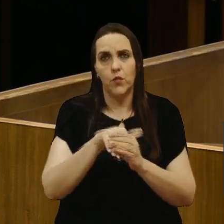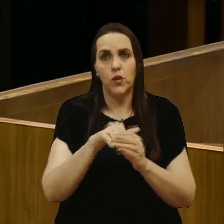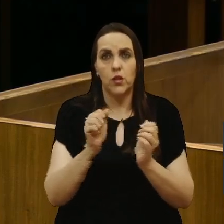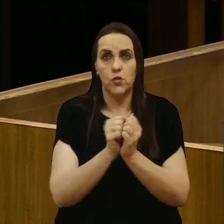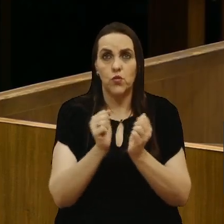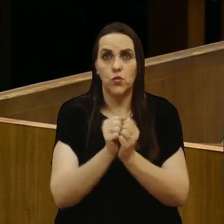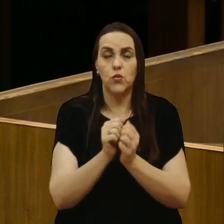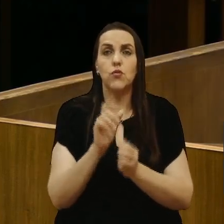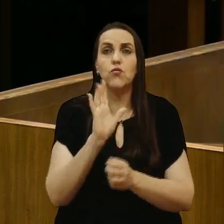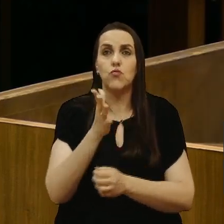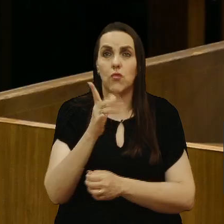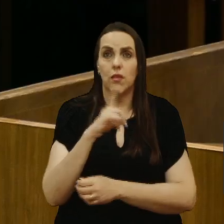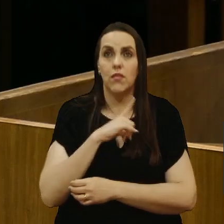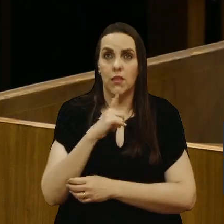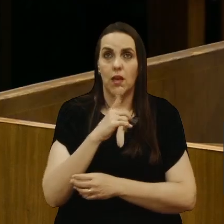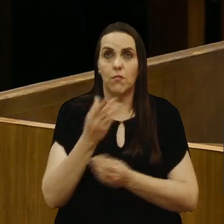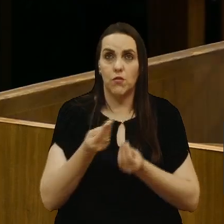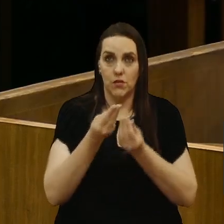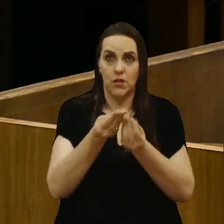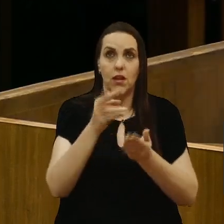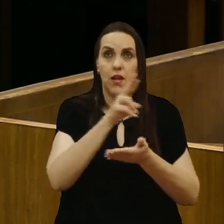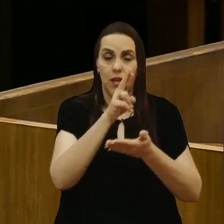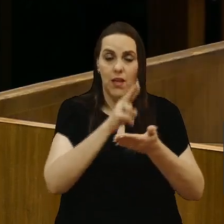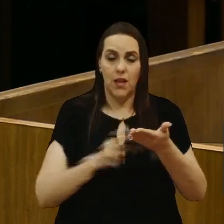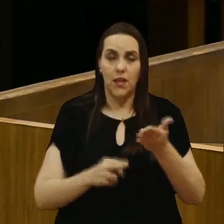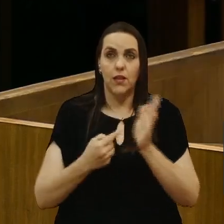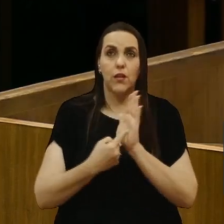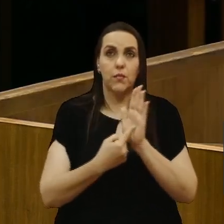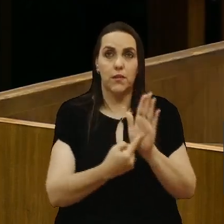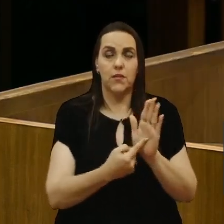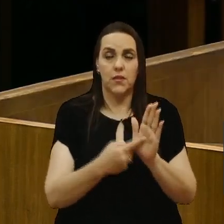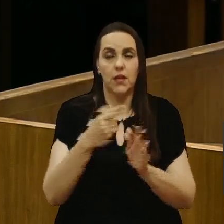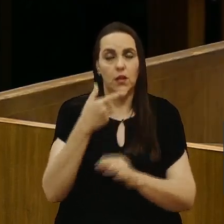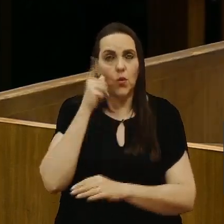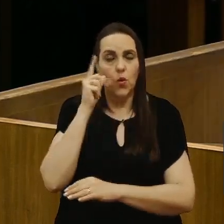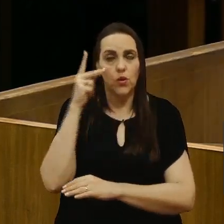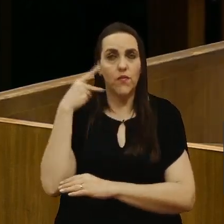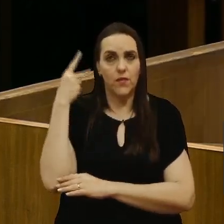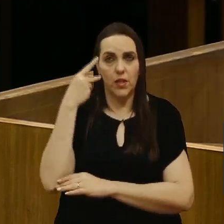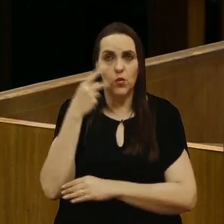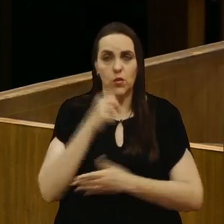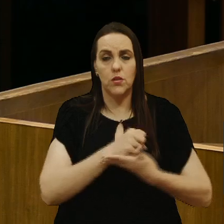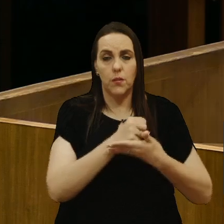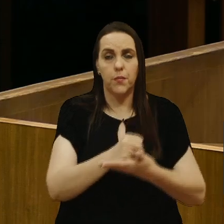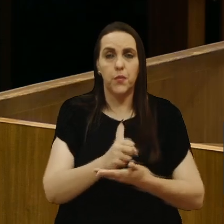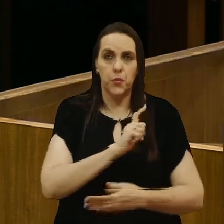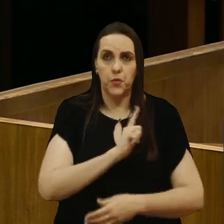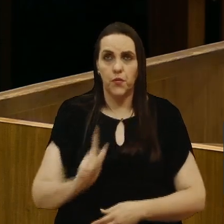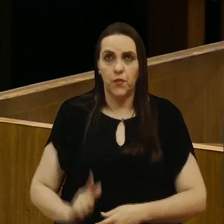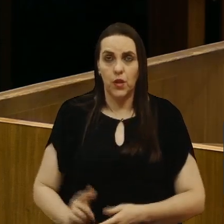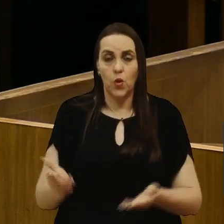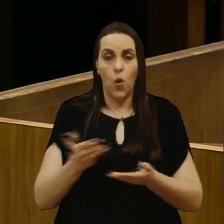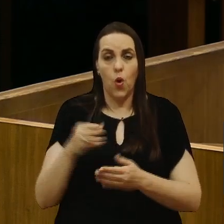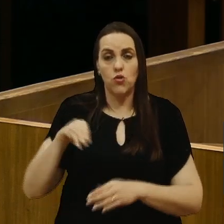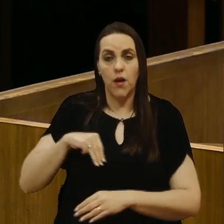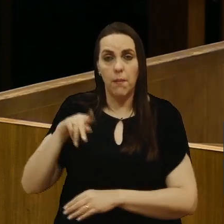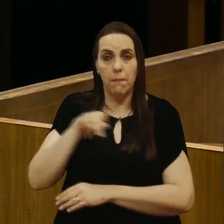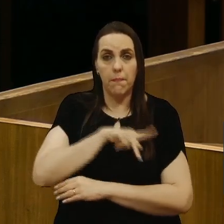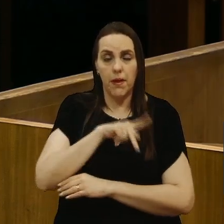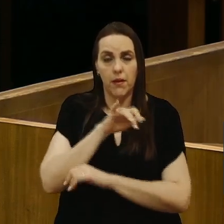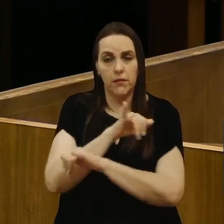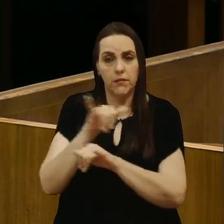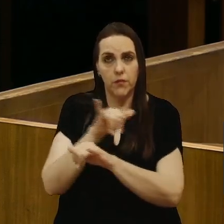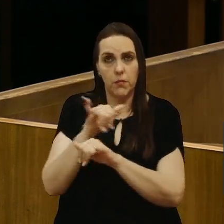inclusive, nós já temos, depois eu posso lhe passar um relatório que foi apresentado ontem para os vereadores da base e vai ser apresentado hoje no Ministério Público sobre as